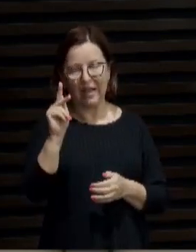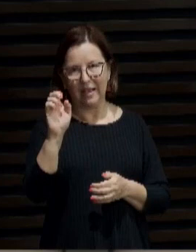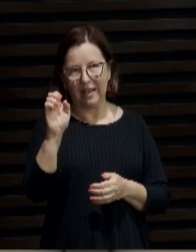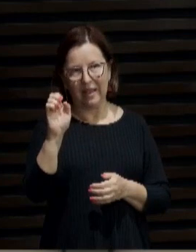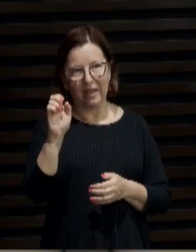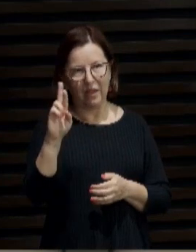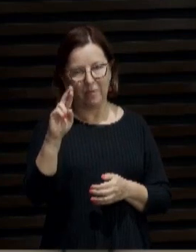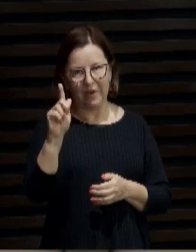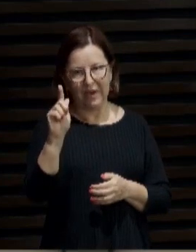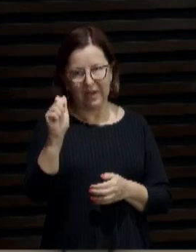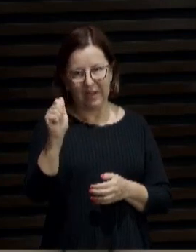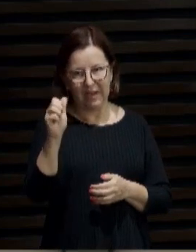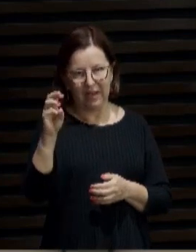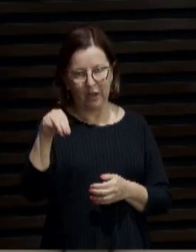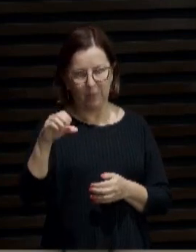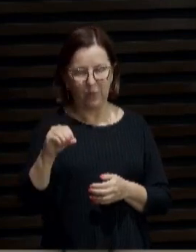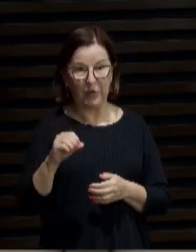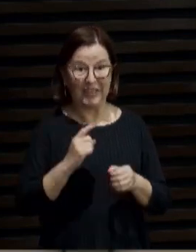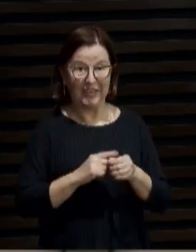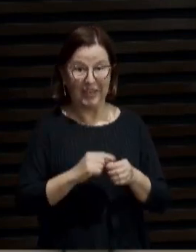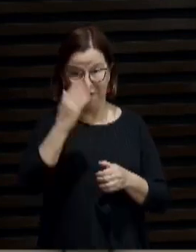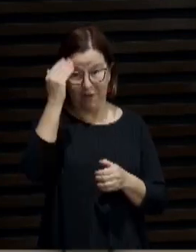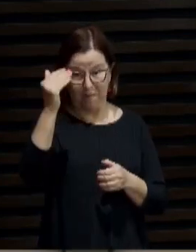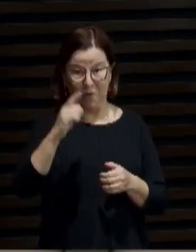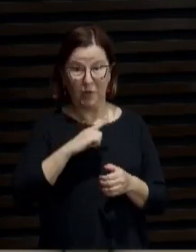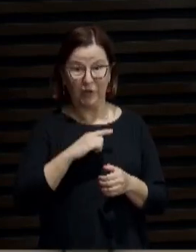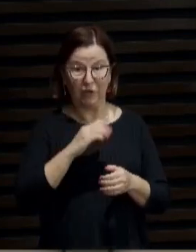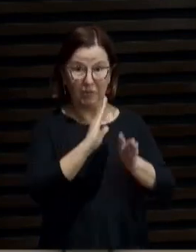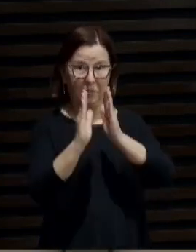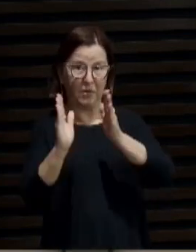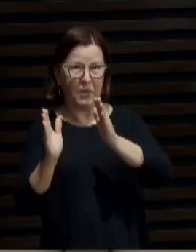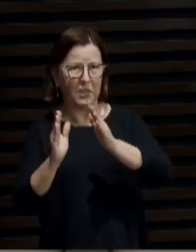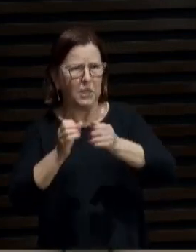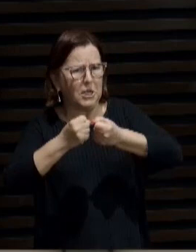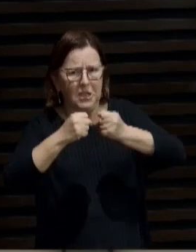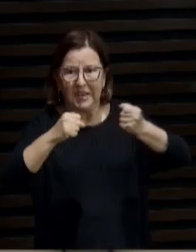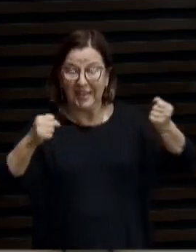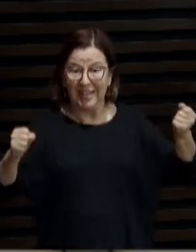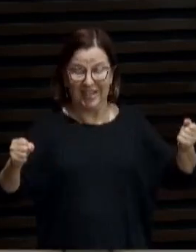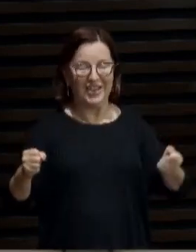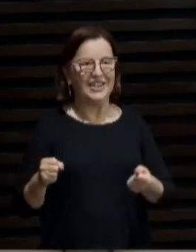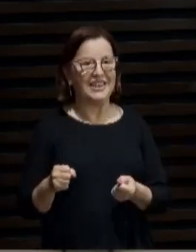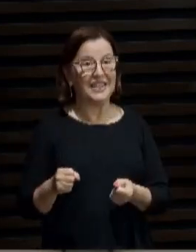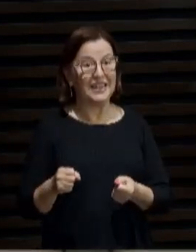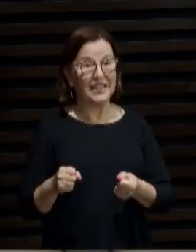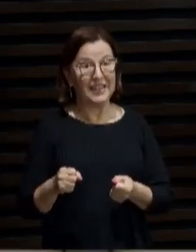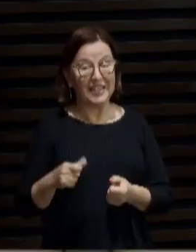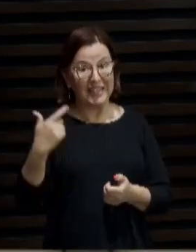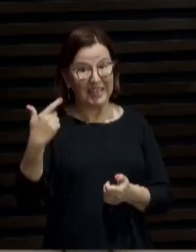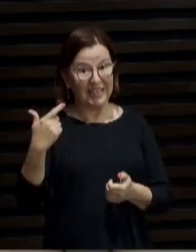por conta de sua grande biblioteca e considerada a segunda em importância depois da biblioteca